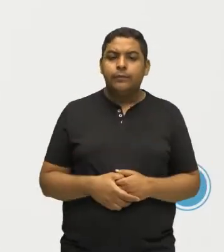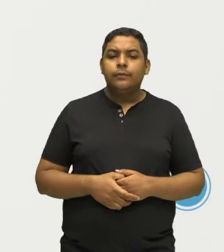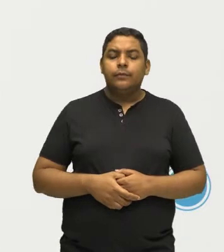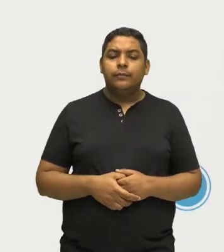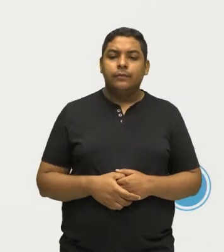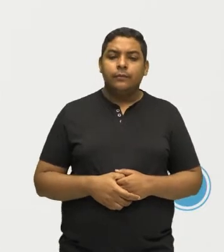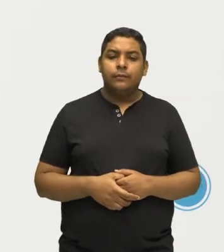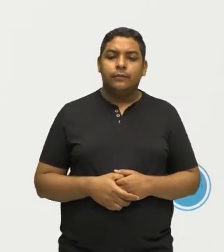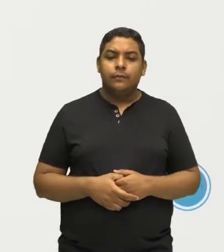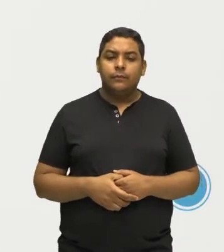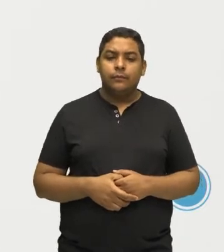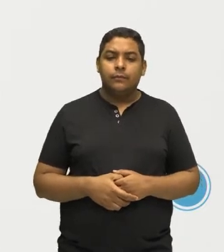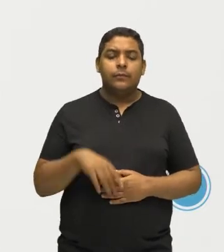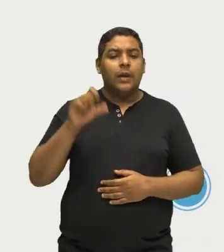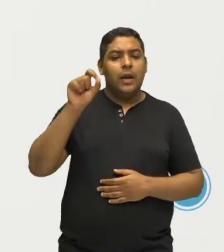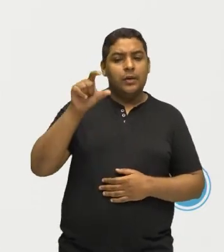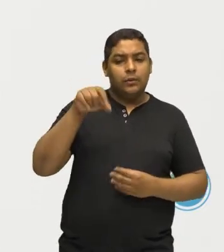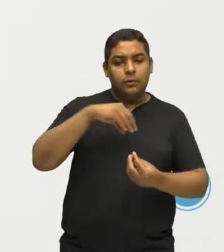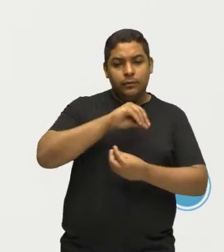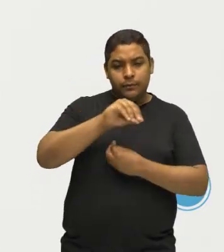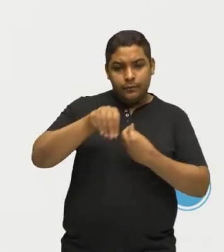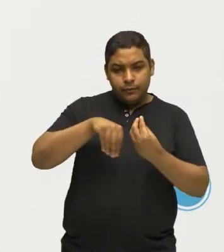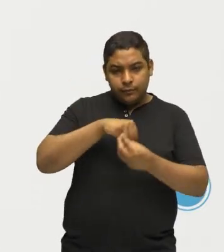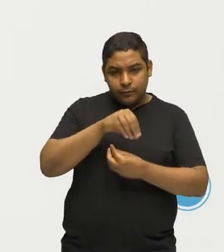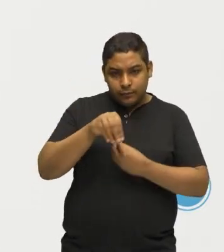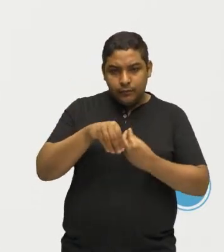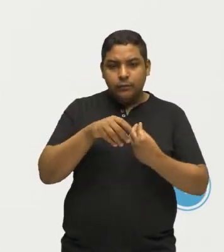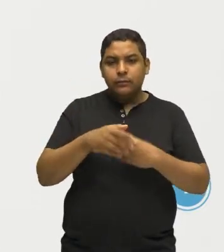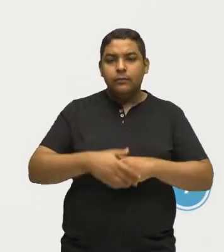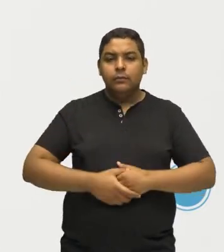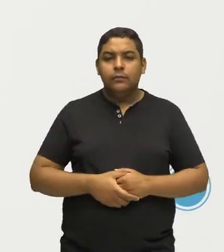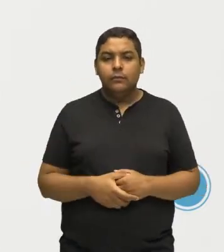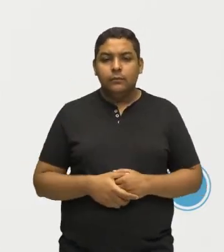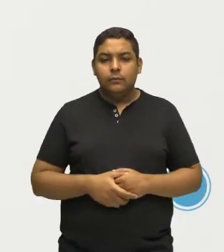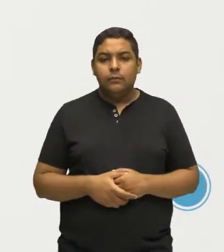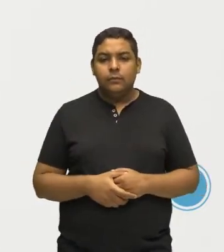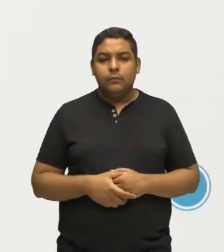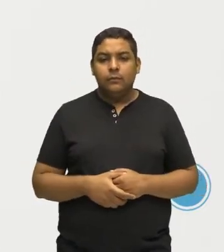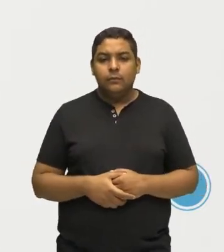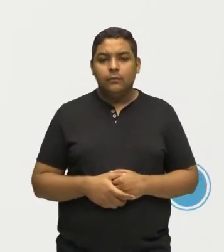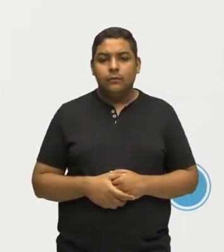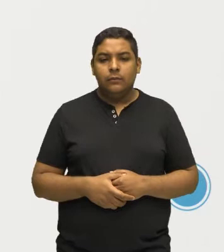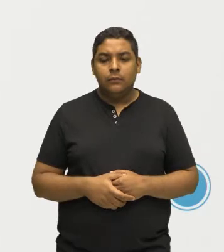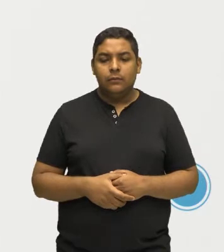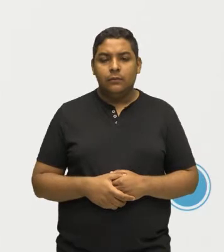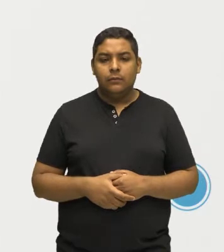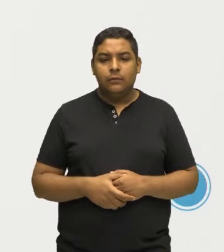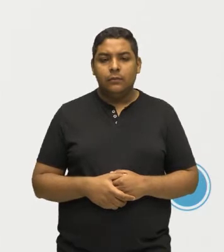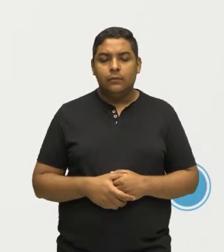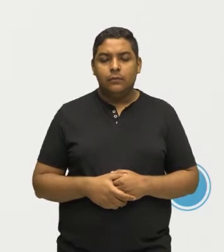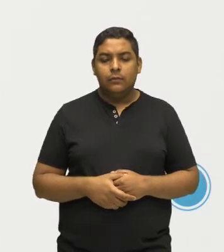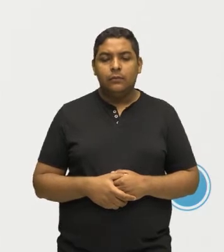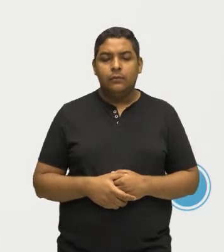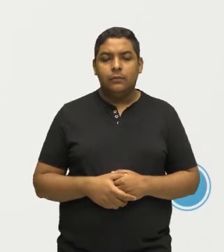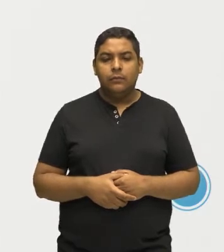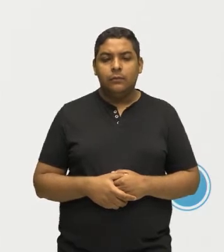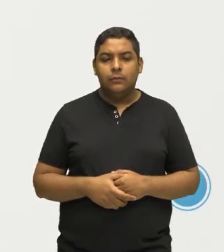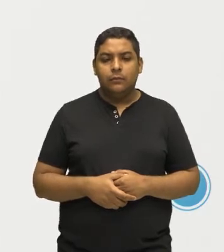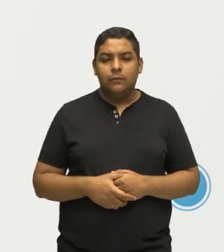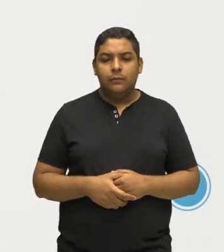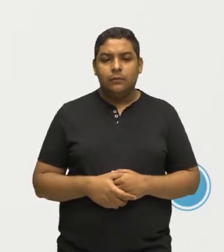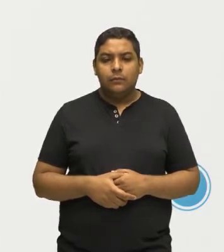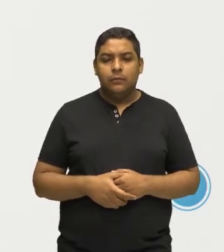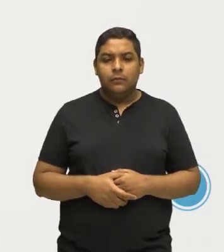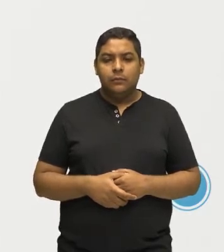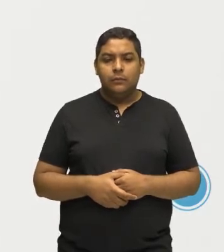o roxo, vai ser aqui o azul arroxeado, uma outra terciária. E se eu pegar aqui o